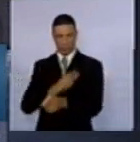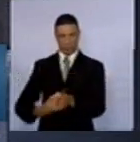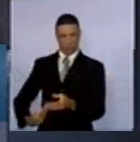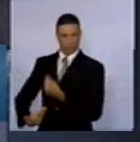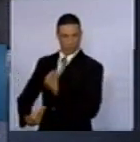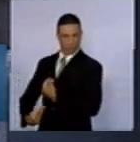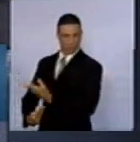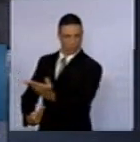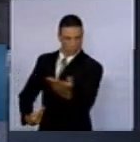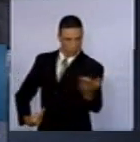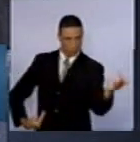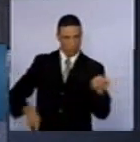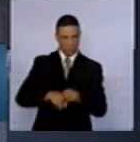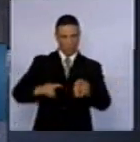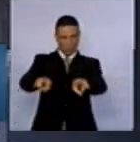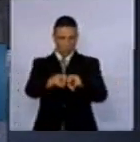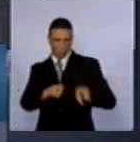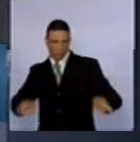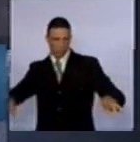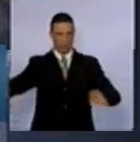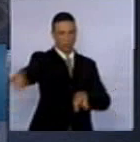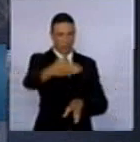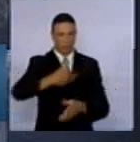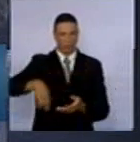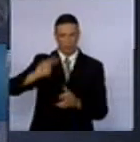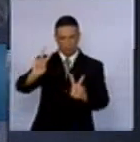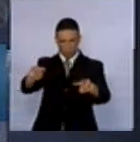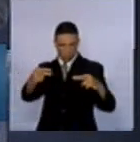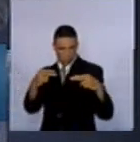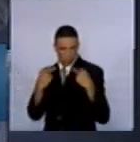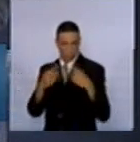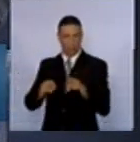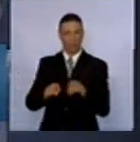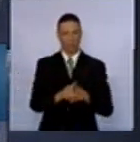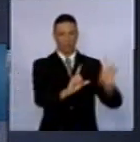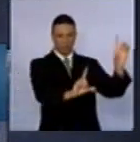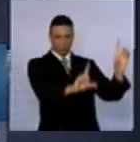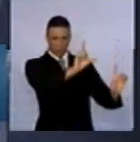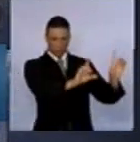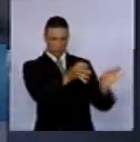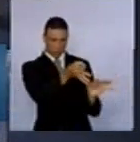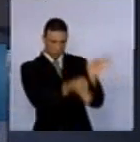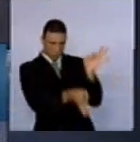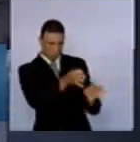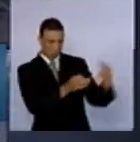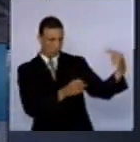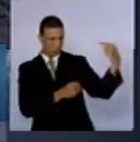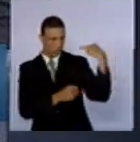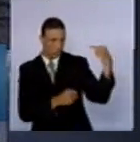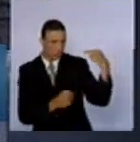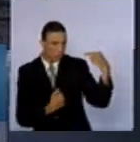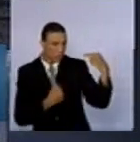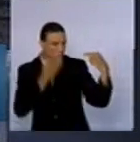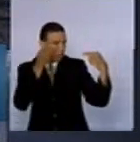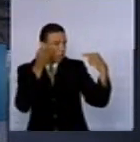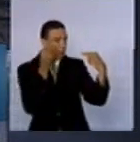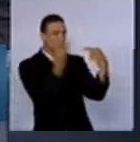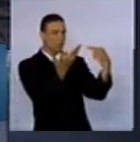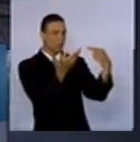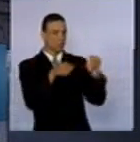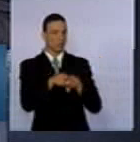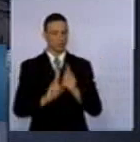e todos aqueles que nos veem né pela TV Justiça Qual foi o espírito da Lei